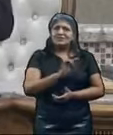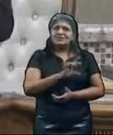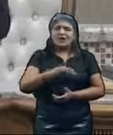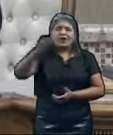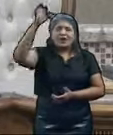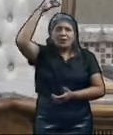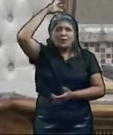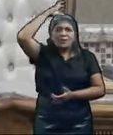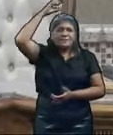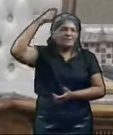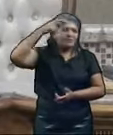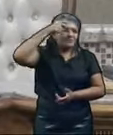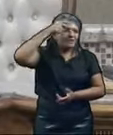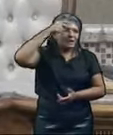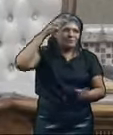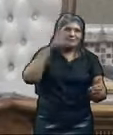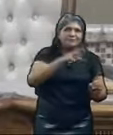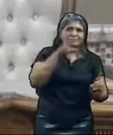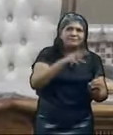vida